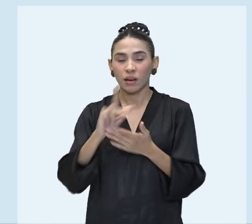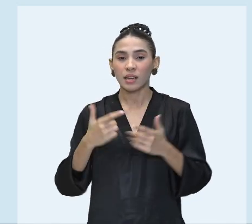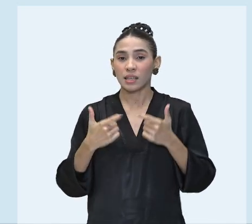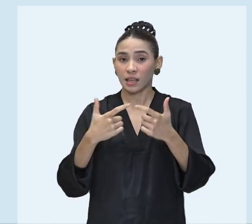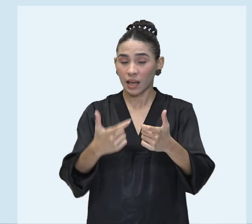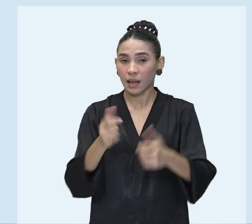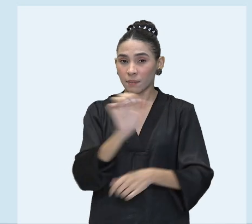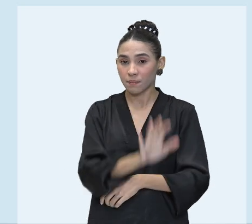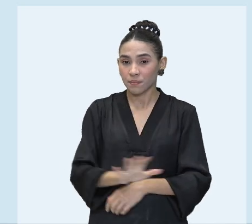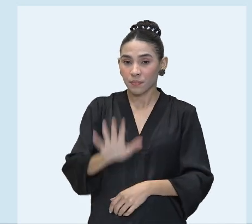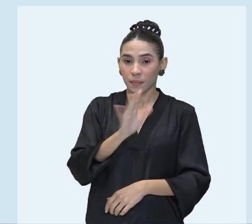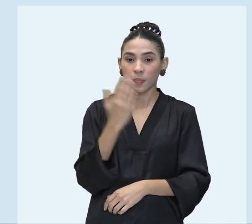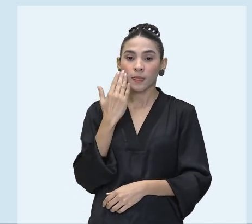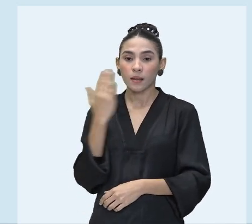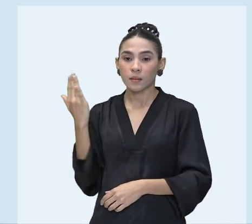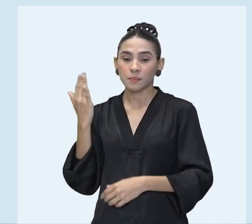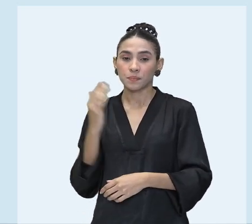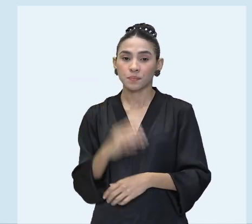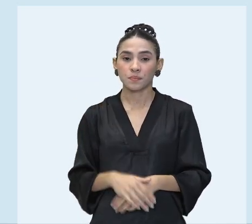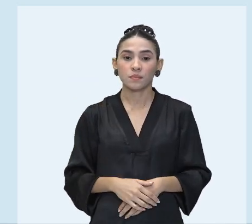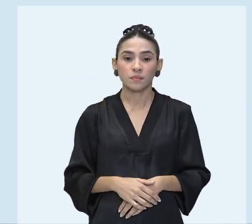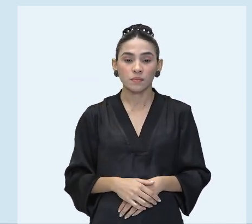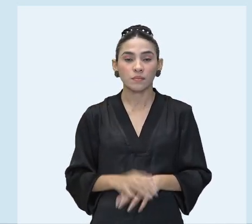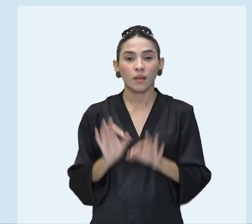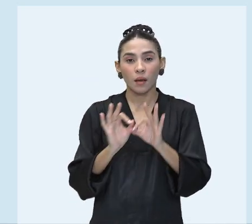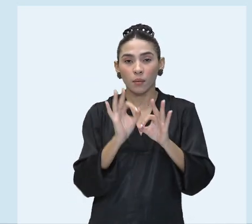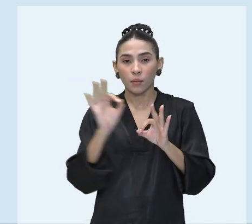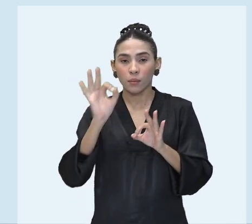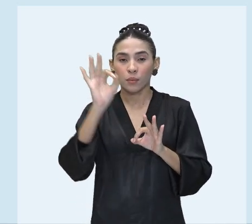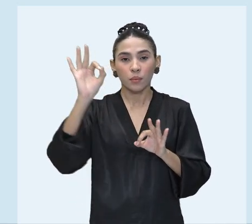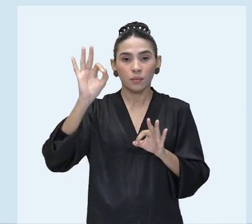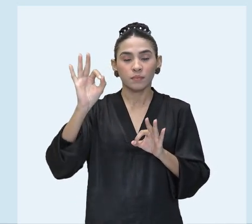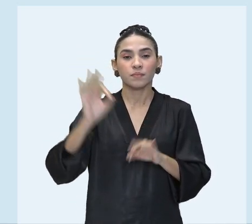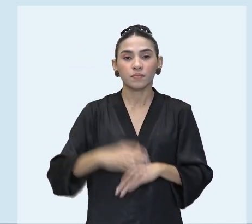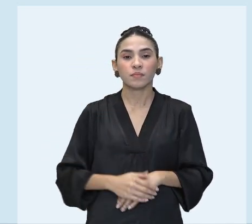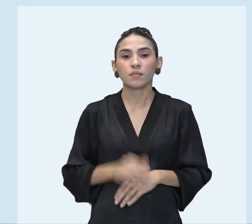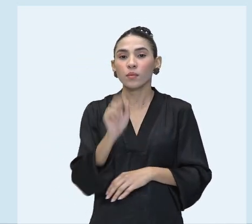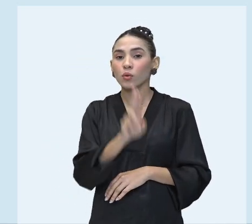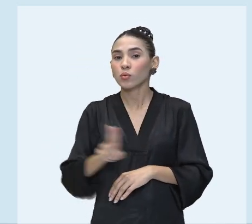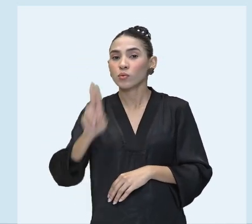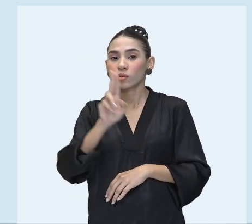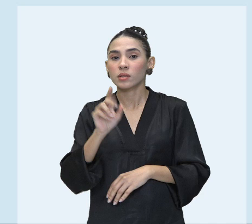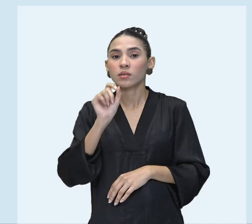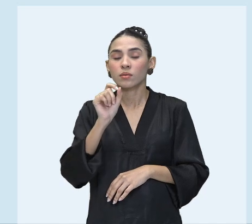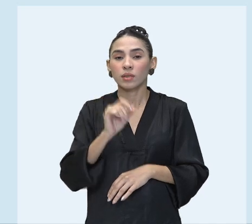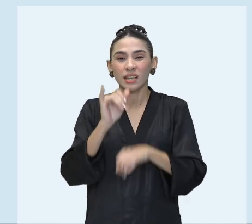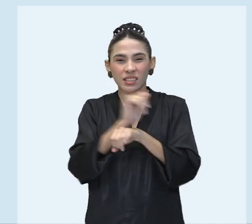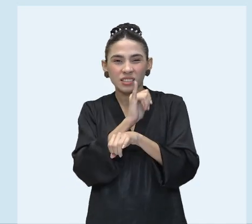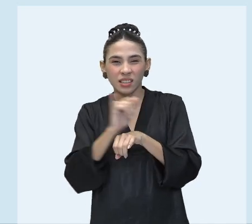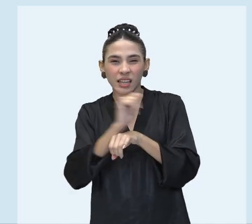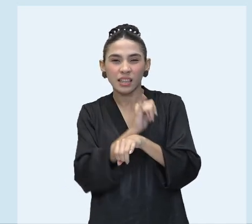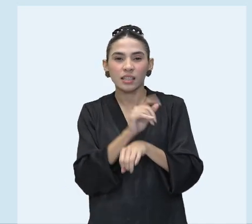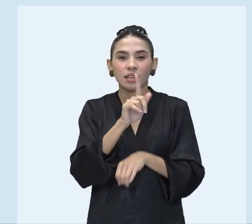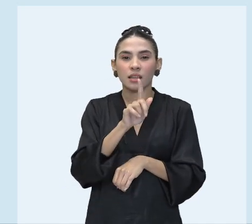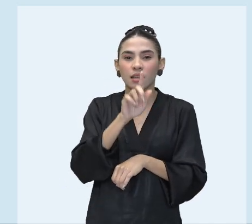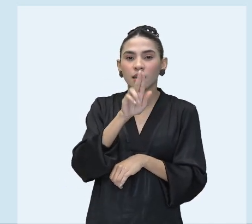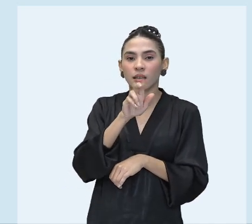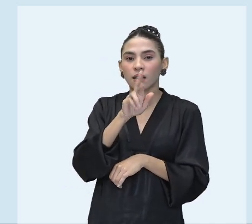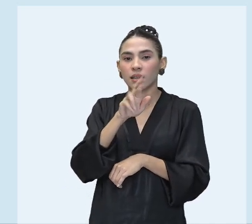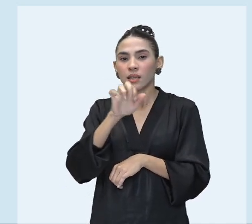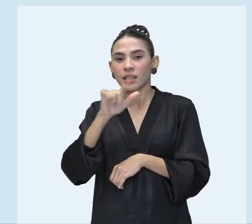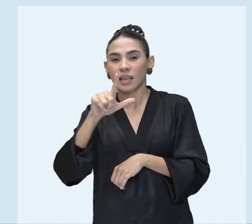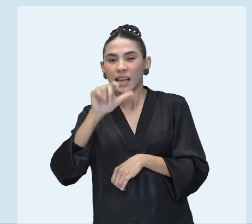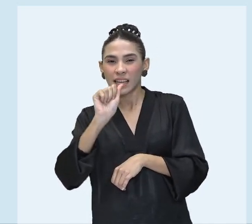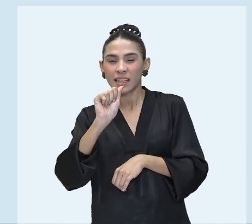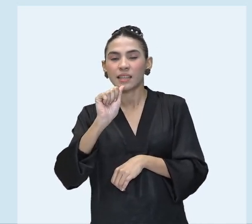estão observando, né? Eles fizeram esse longo percurso, utilizaram táticas de guerrilha. O que eram táticas de guerrilha? Eram